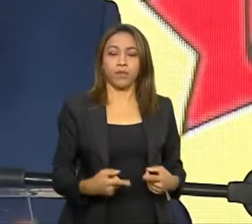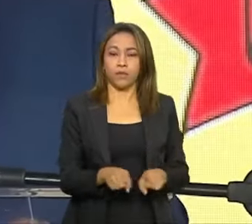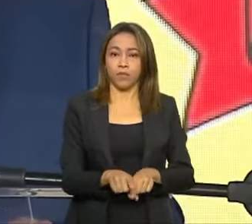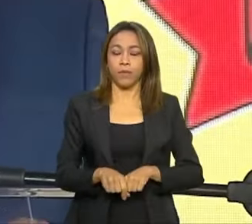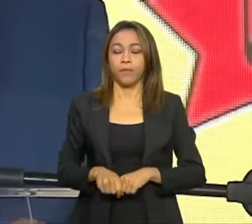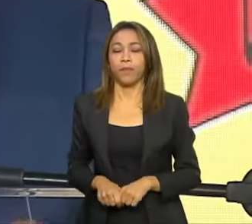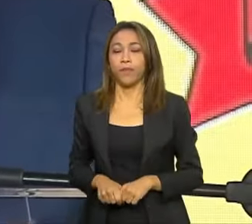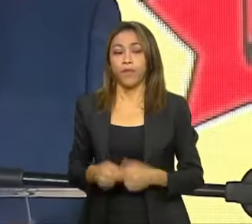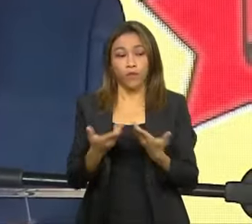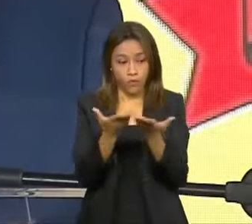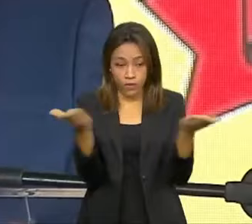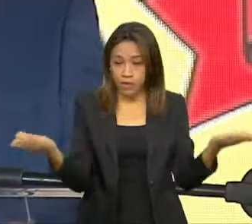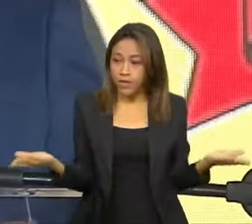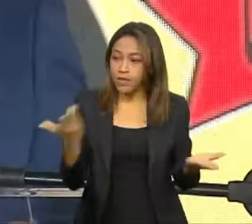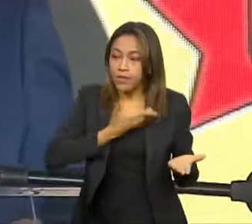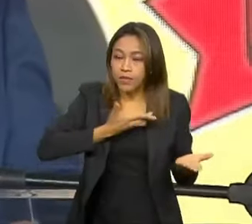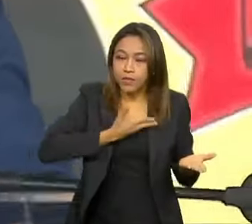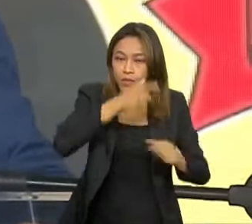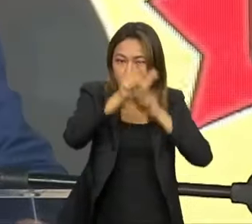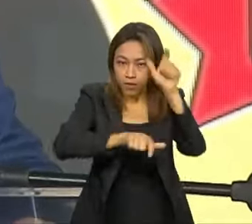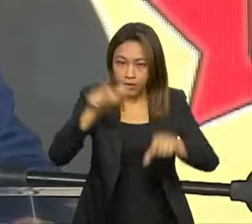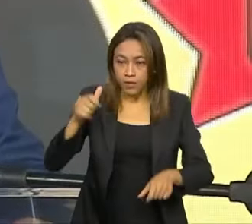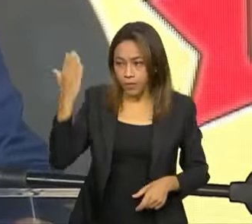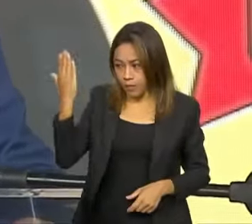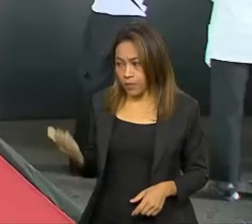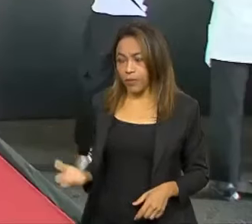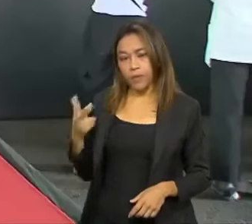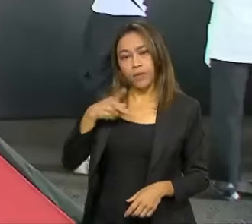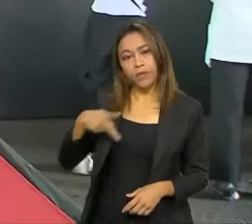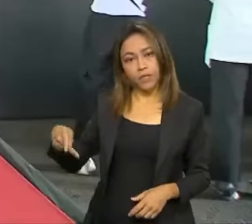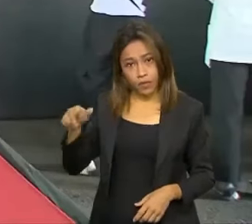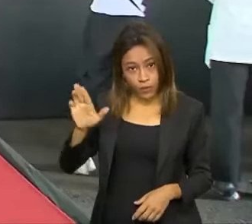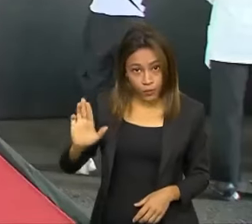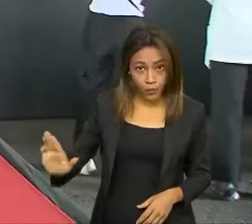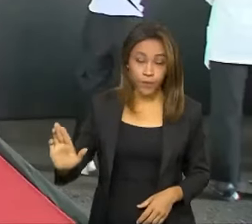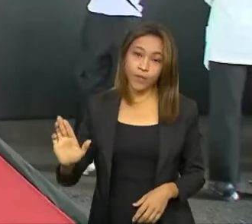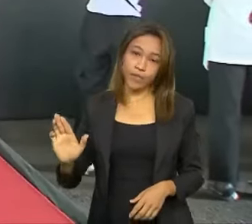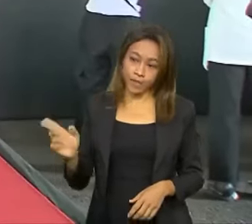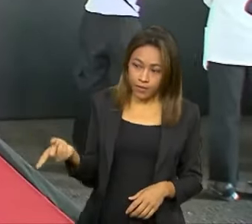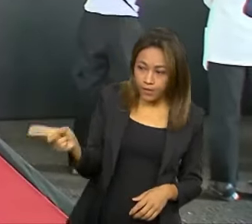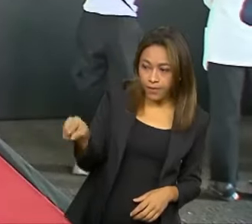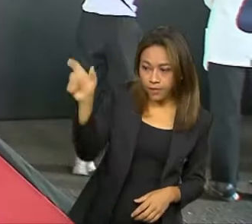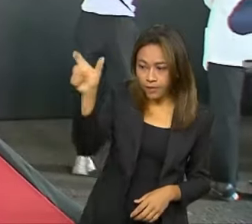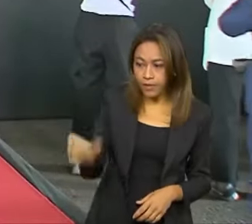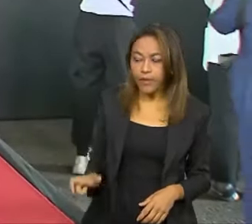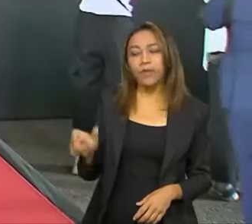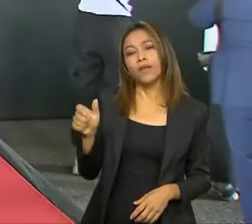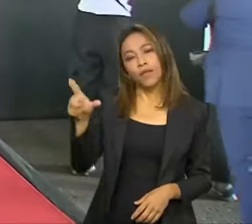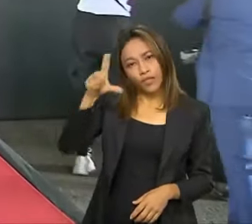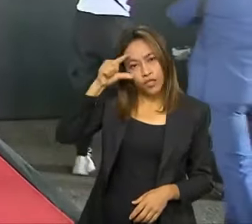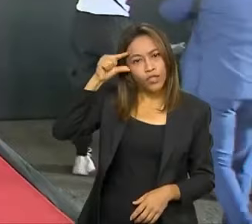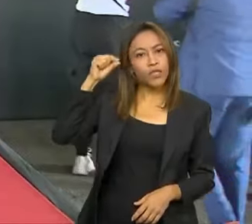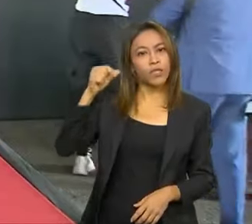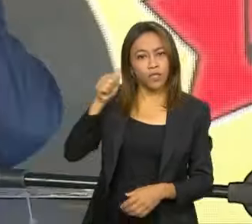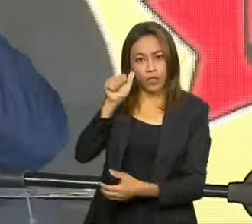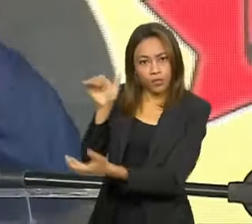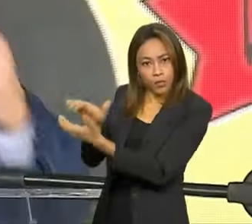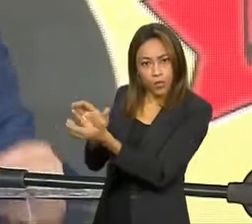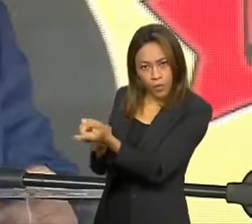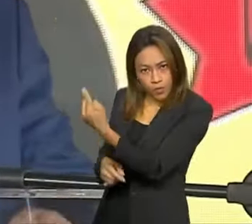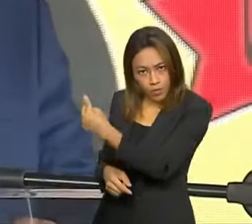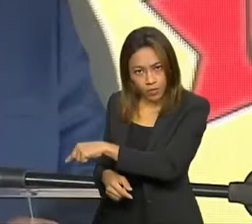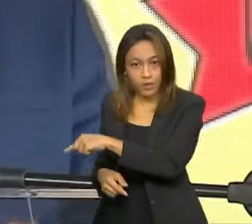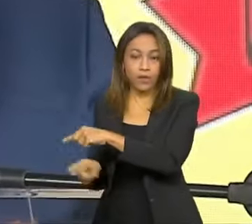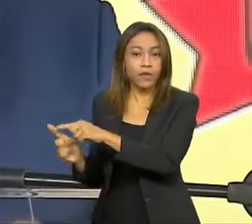amigas, o presidente Luiz Inácio Lula da Silva e a senhora Janja transmitem a vocês votos